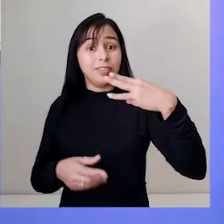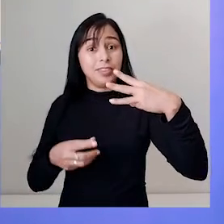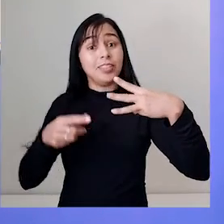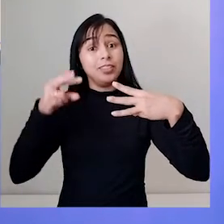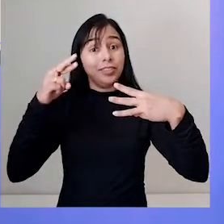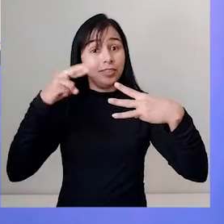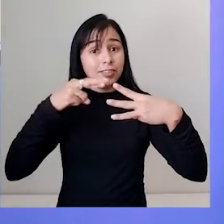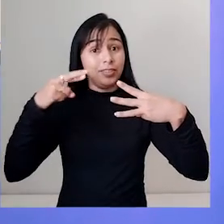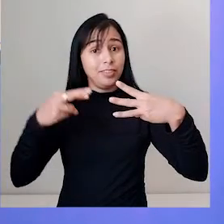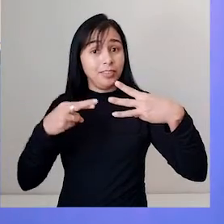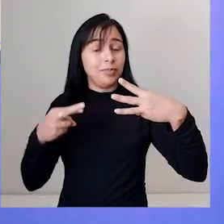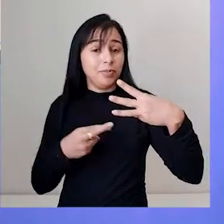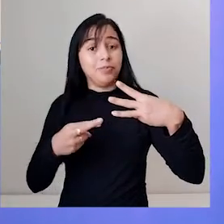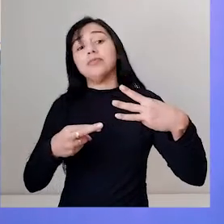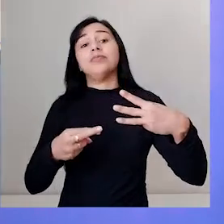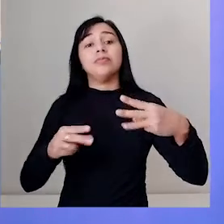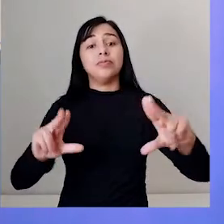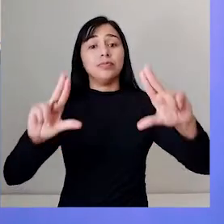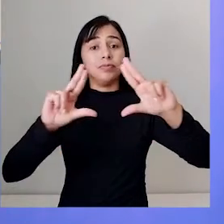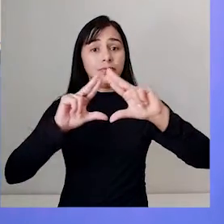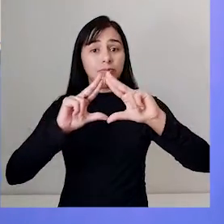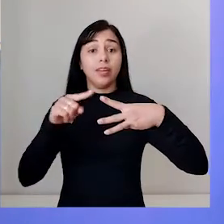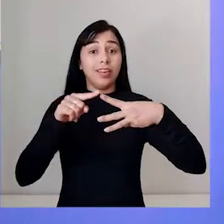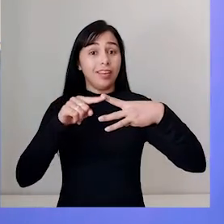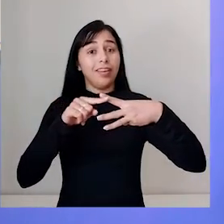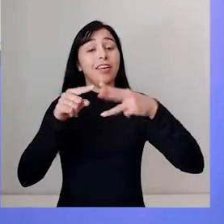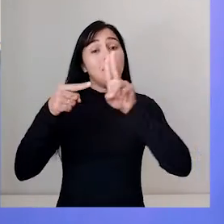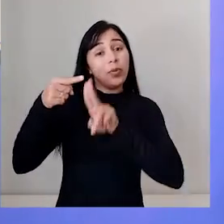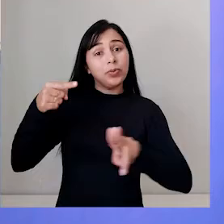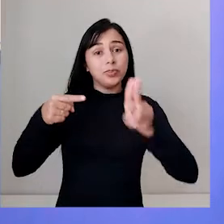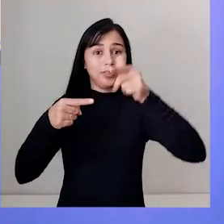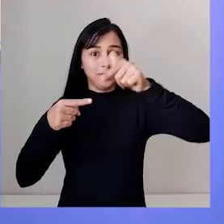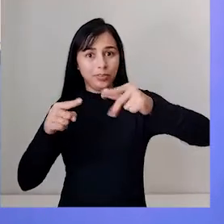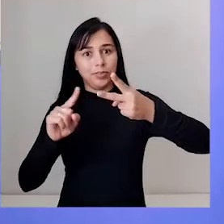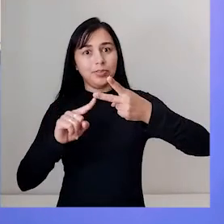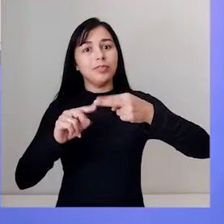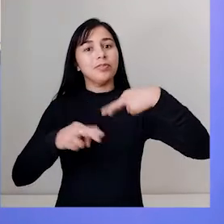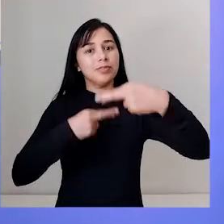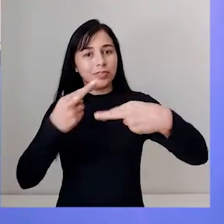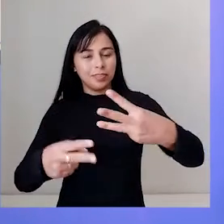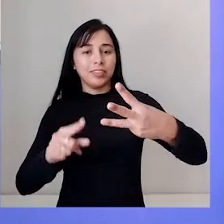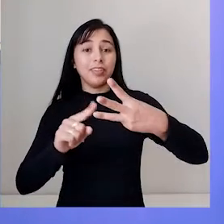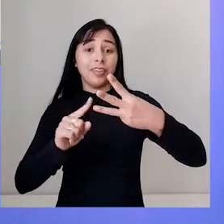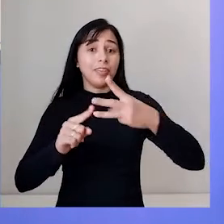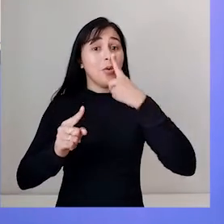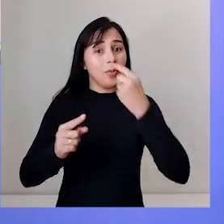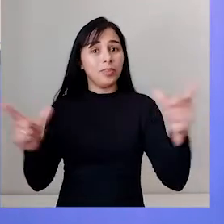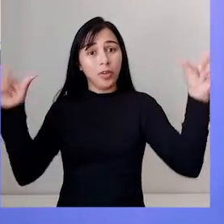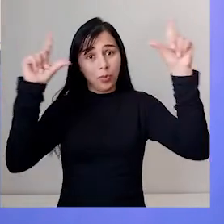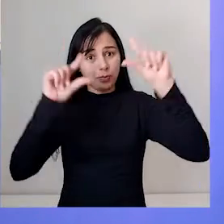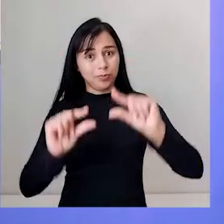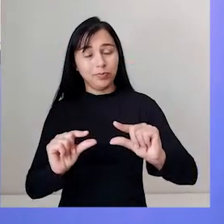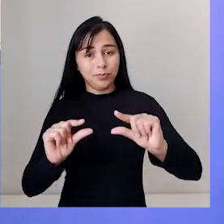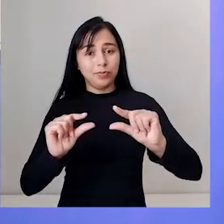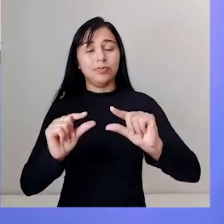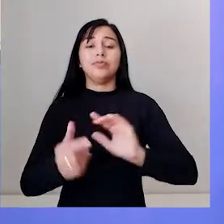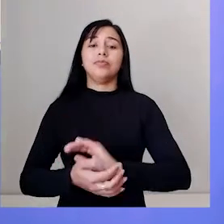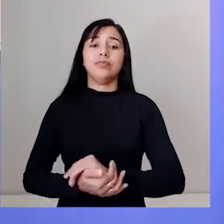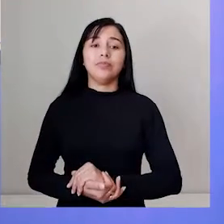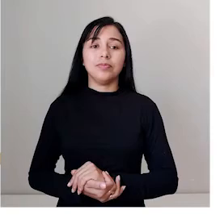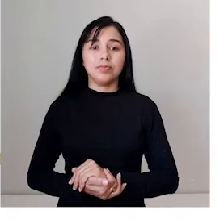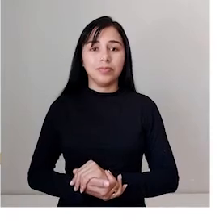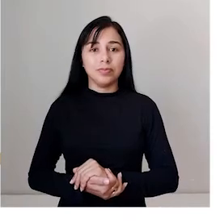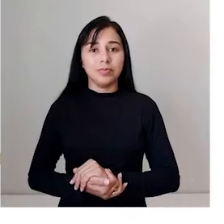nosso ambiente: reutilizar, reciclar ou ainda reduzir a quantidade de lixo